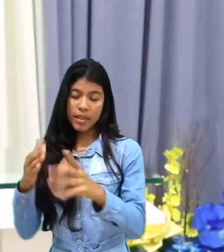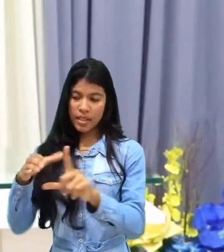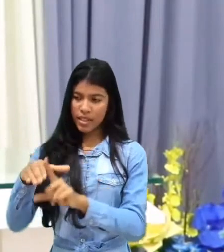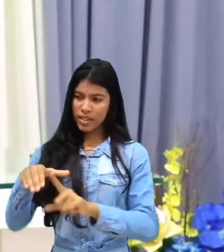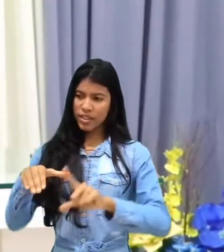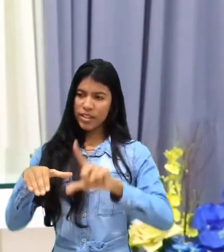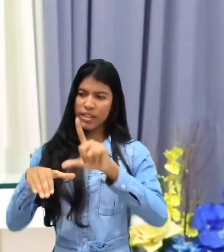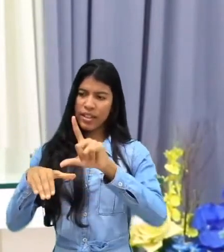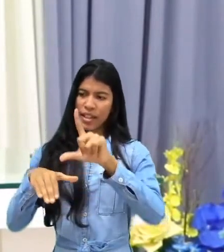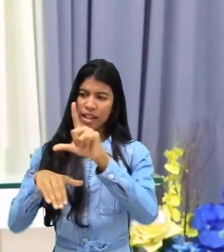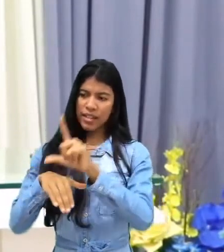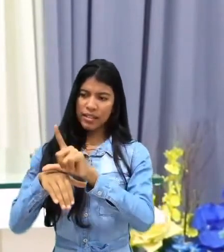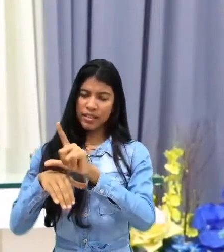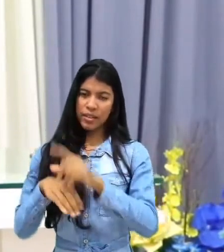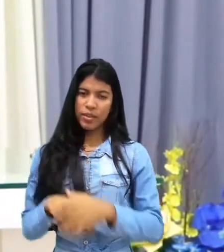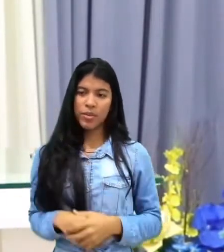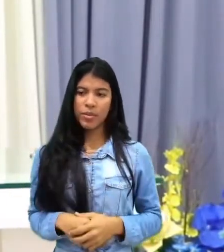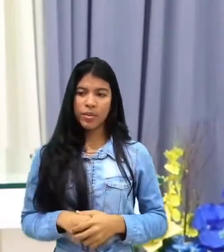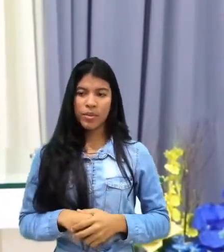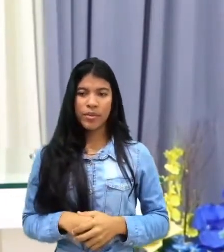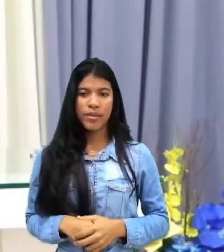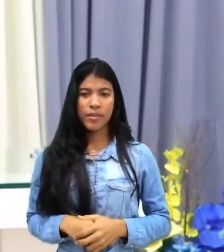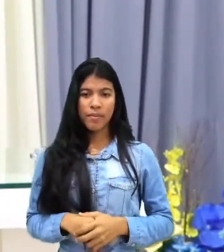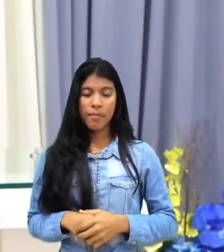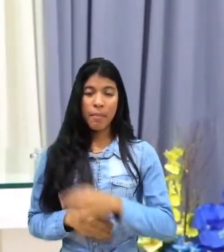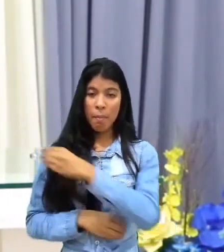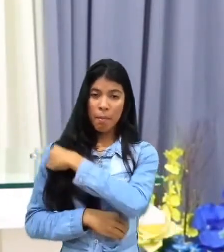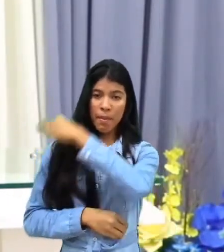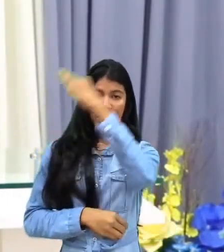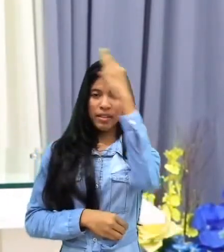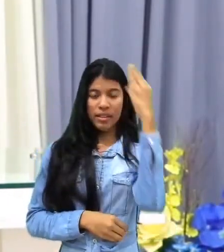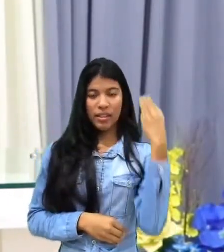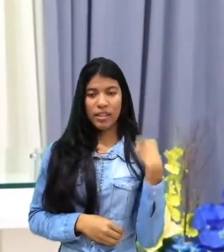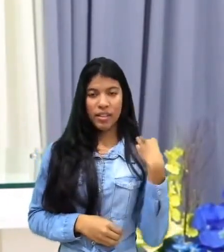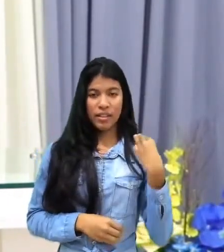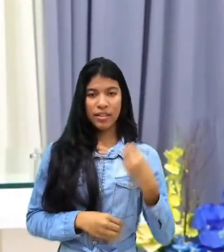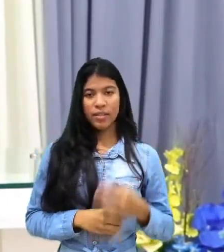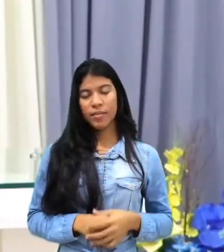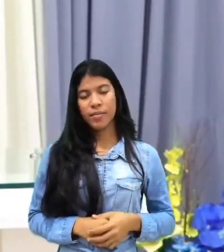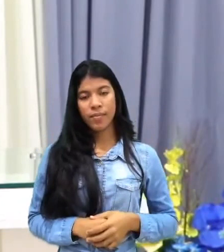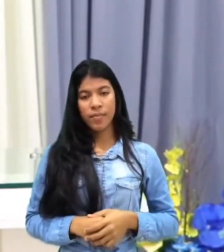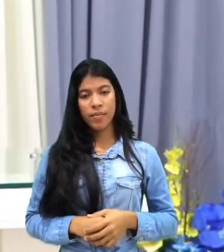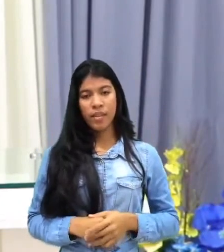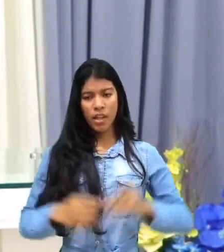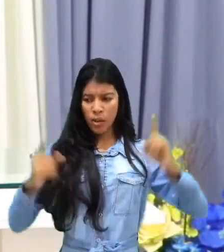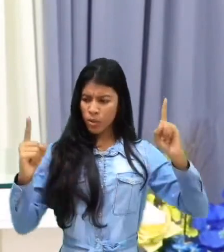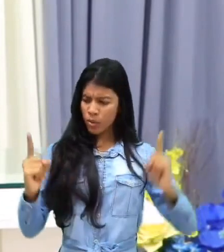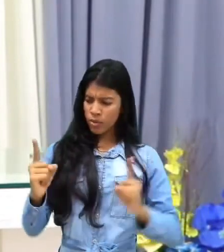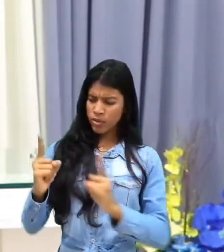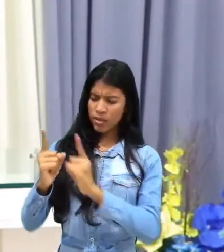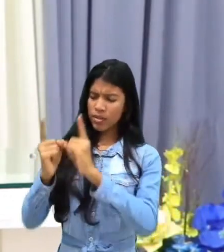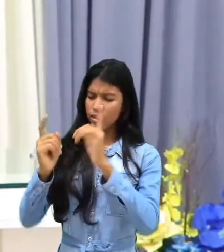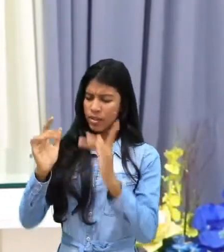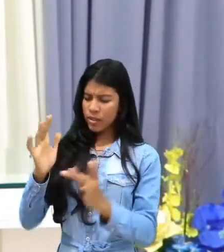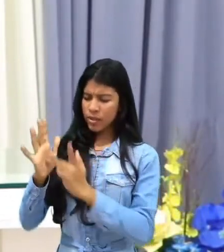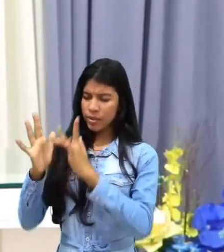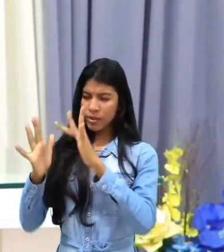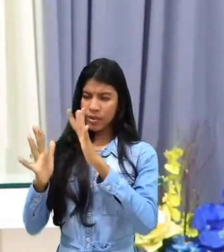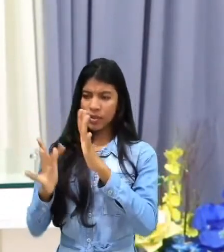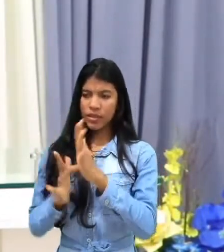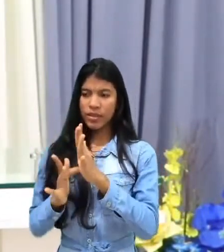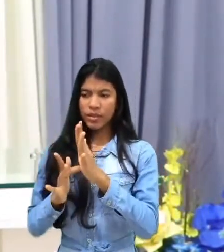Lázaro, Marta, Maria, tiveram um encontro com o Senhor e passaram a ser